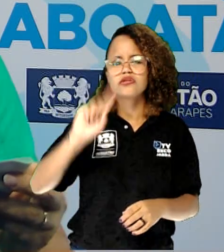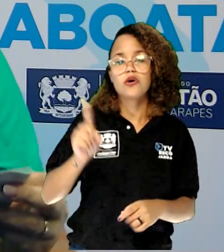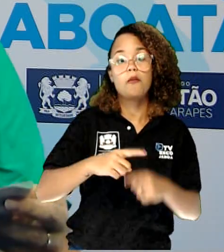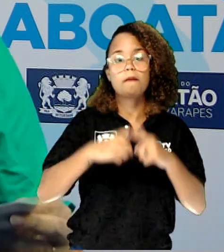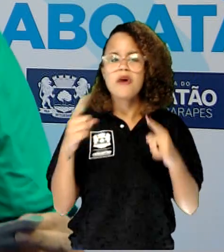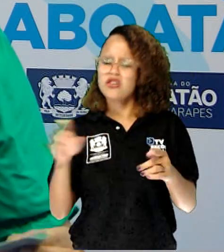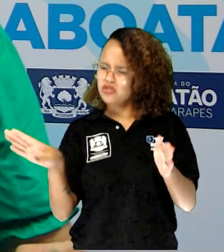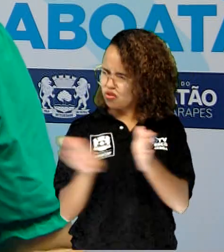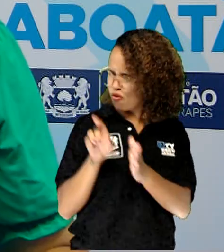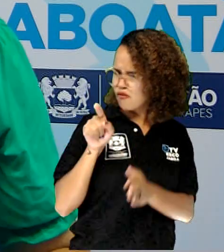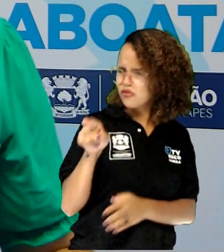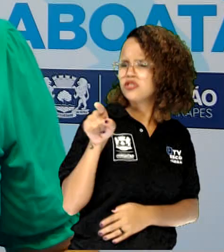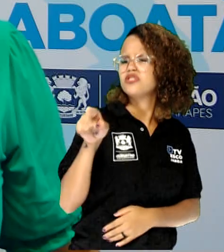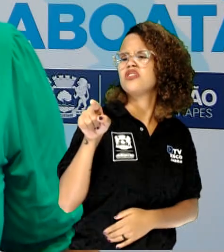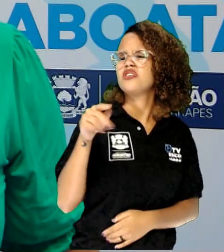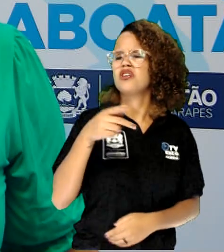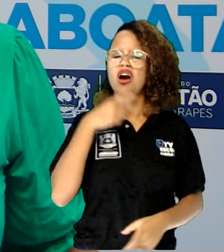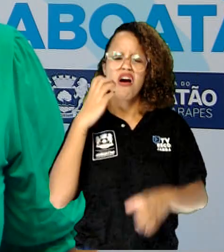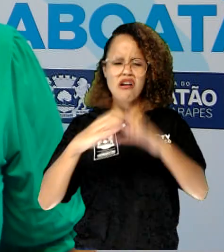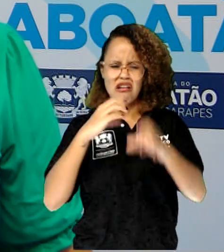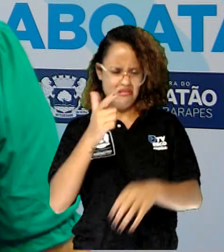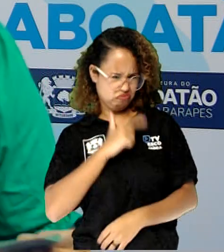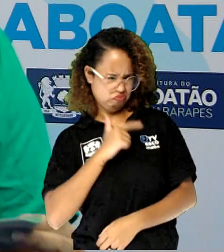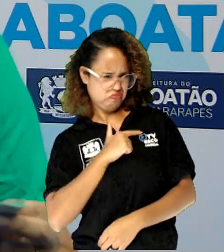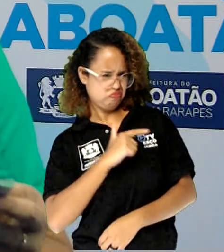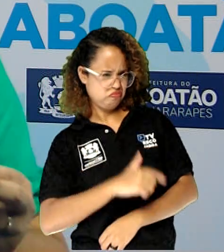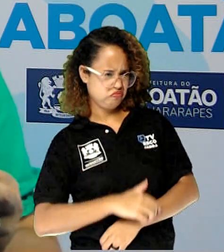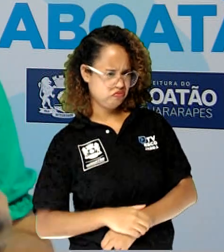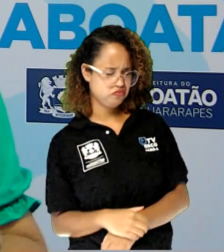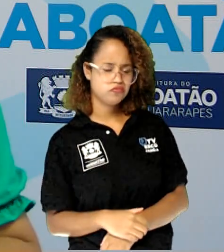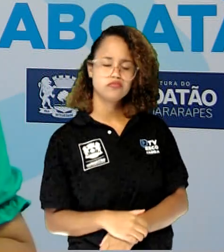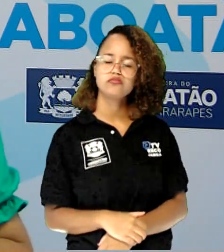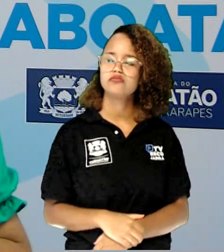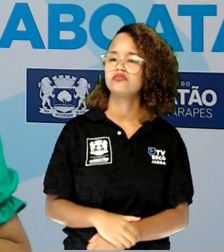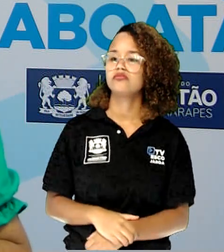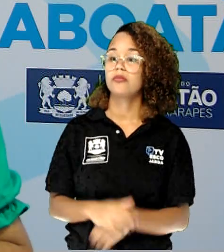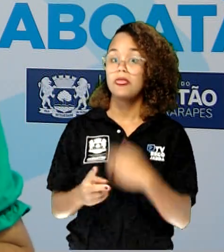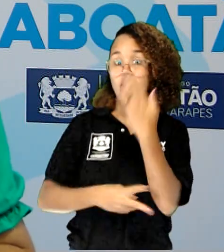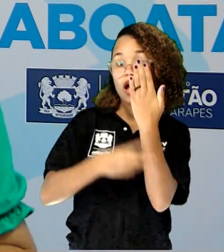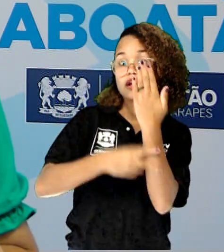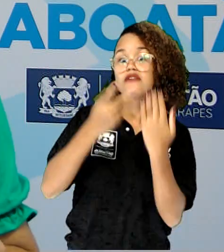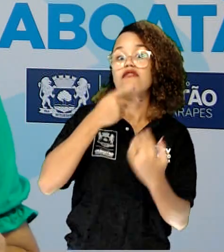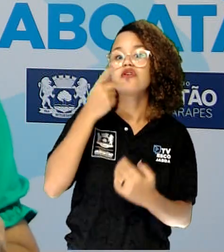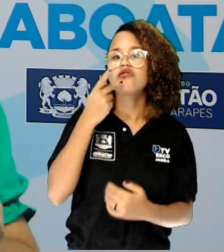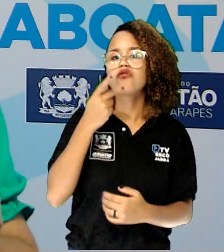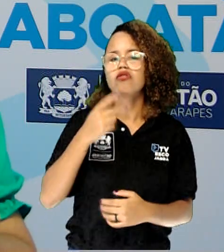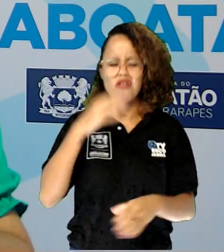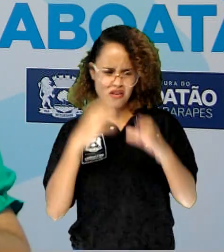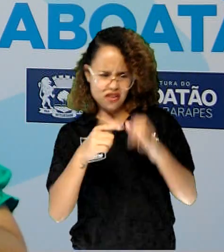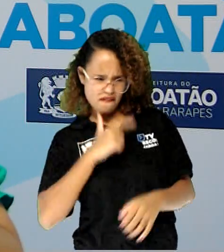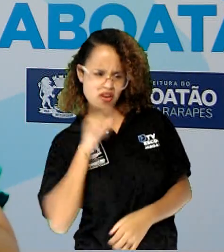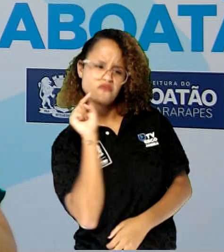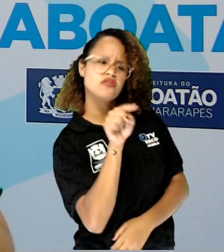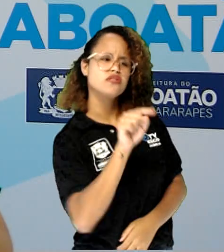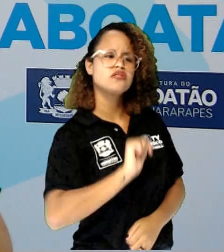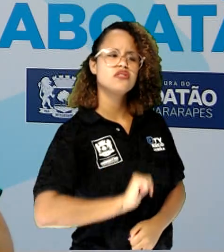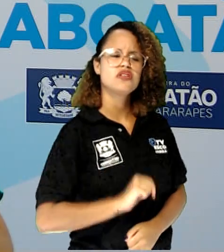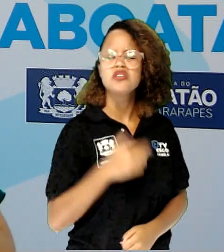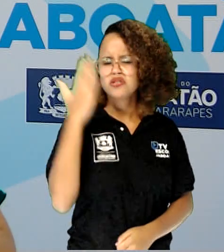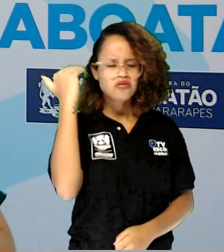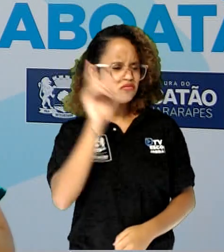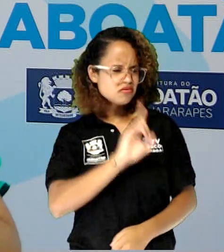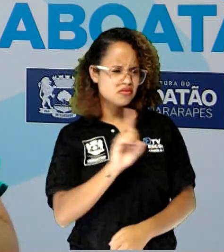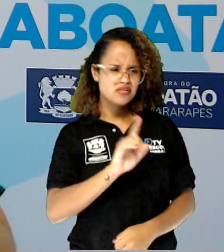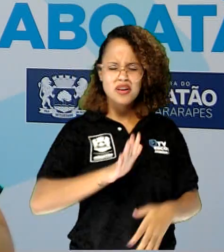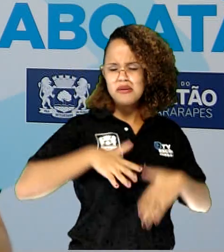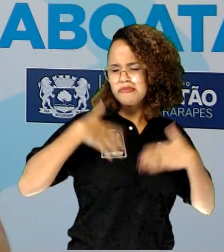quando chegou a senhora com esse seu canta feio. Canta feio o senhor que não sabe